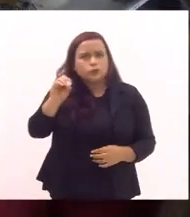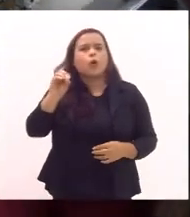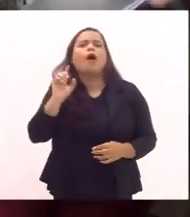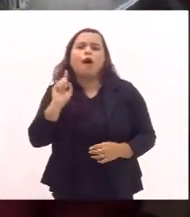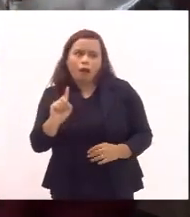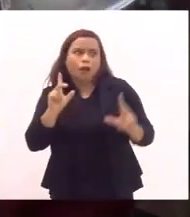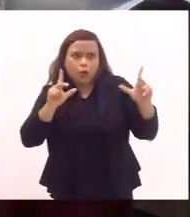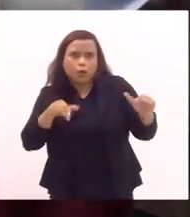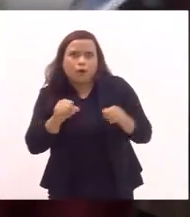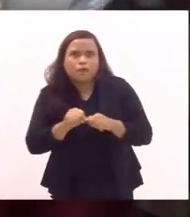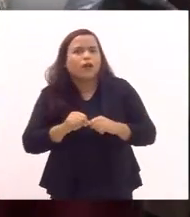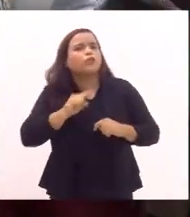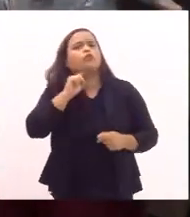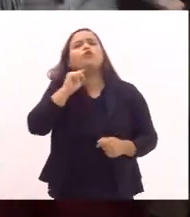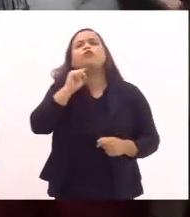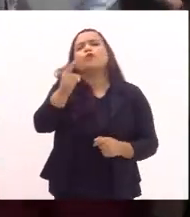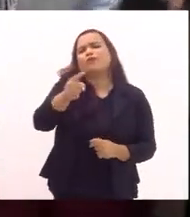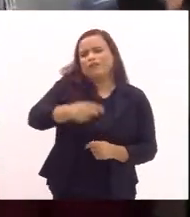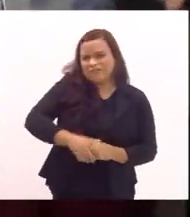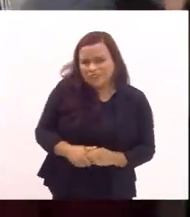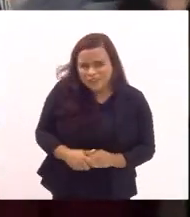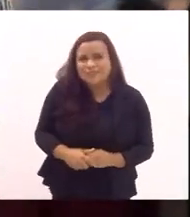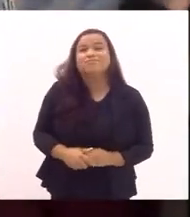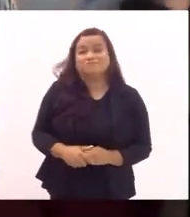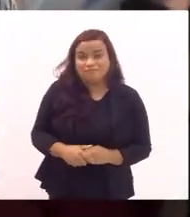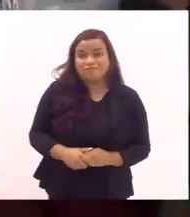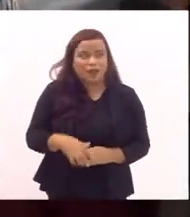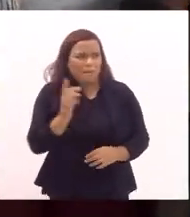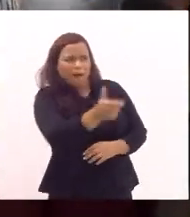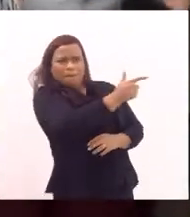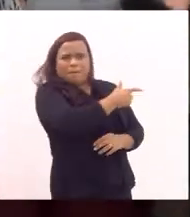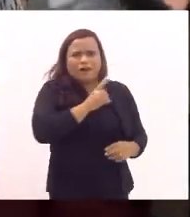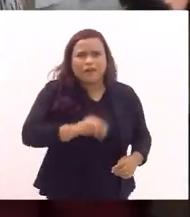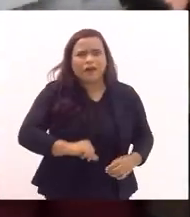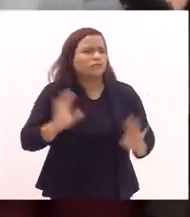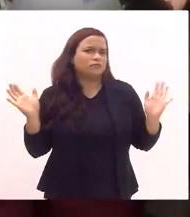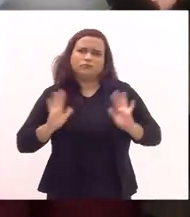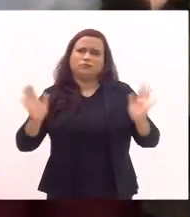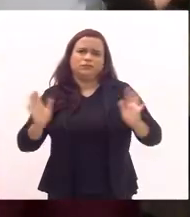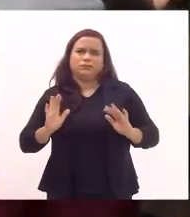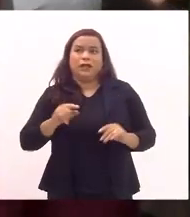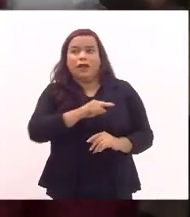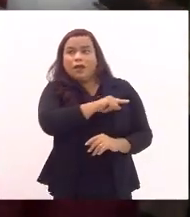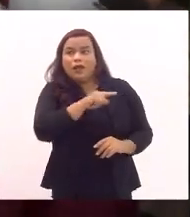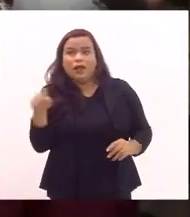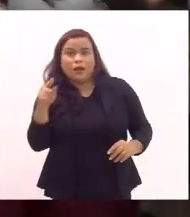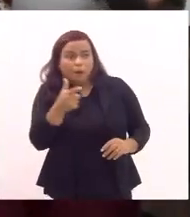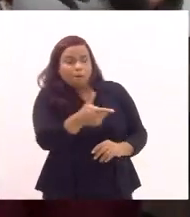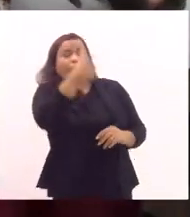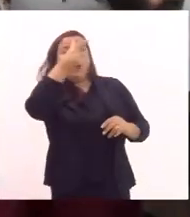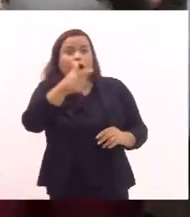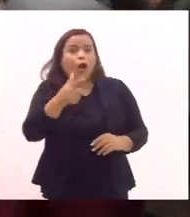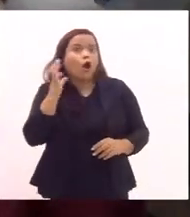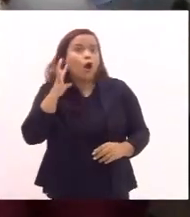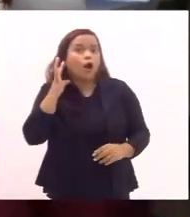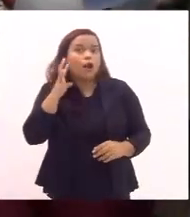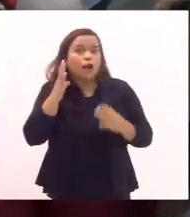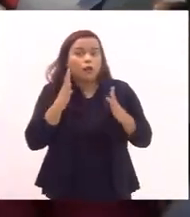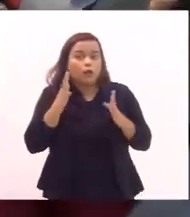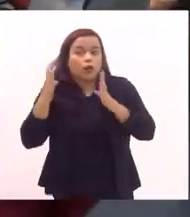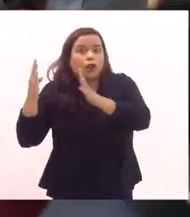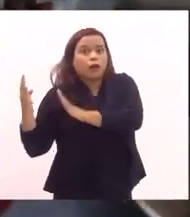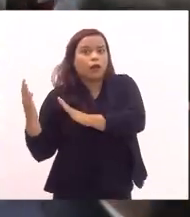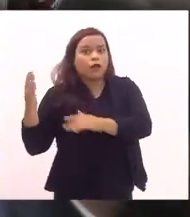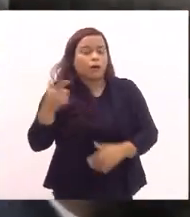eu duvido que abordagem dos agentes da segurança será tirando-a tiraram do lado da orelha do organizador da